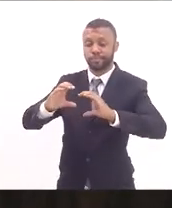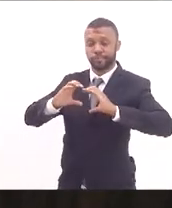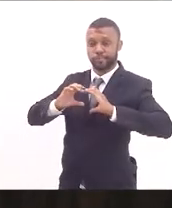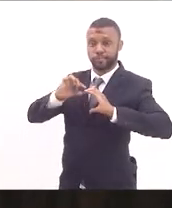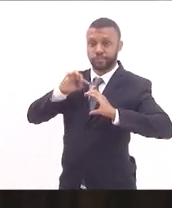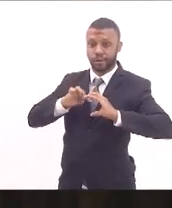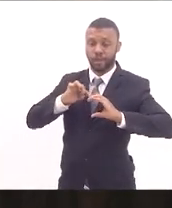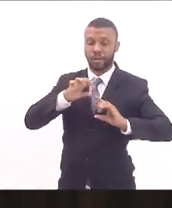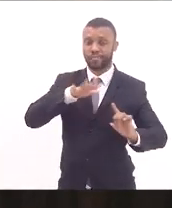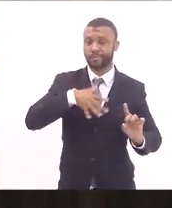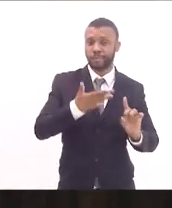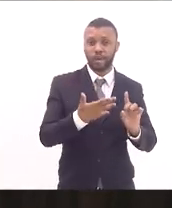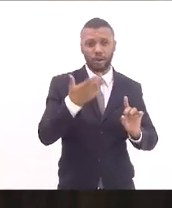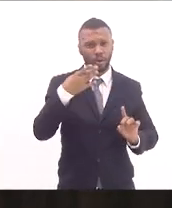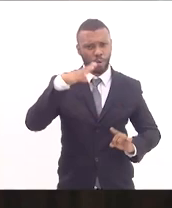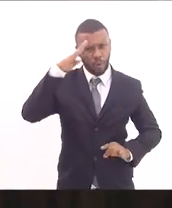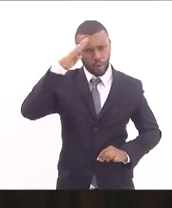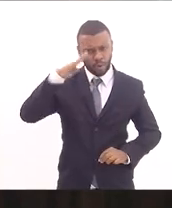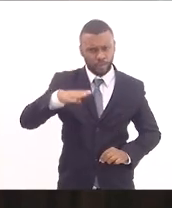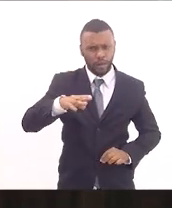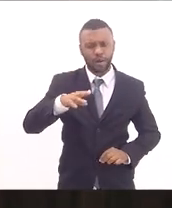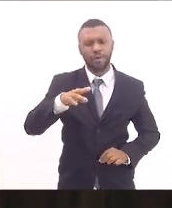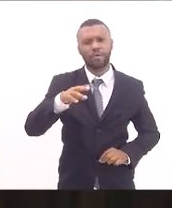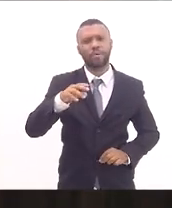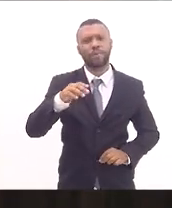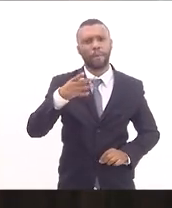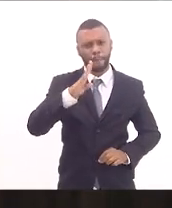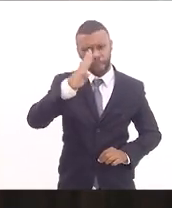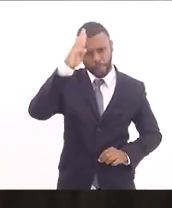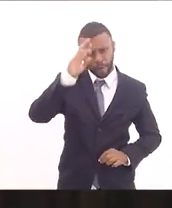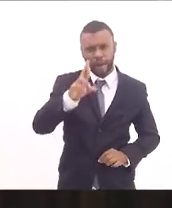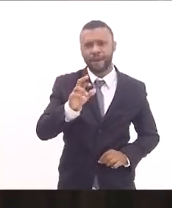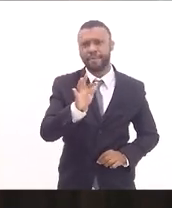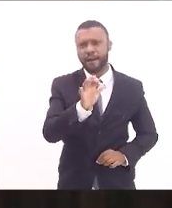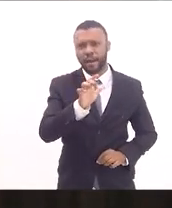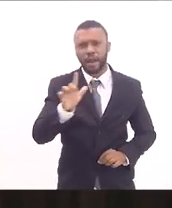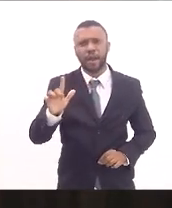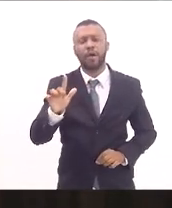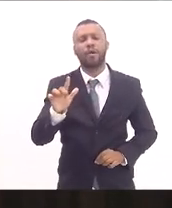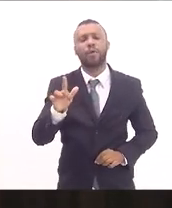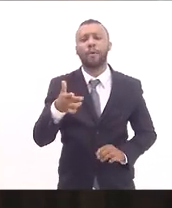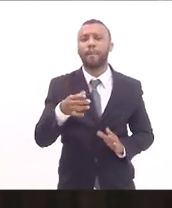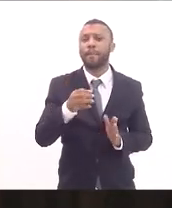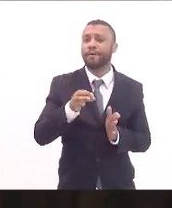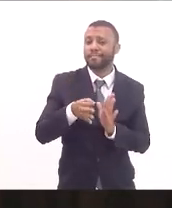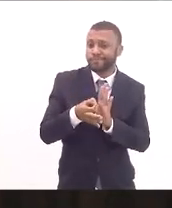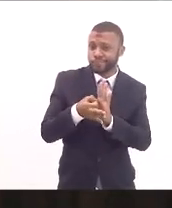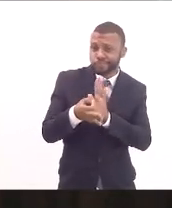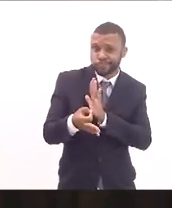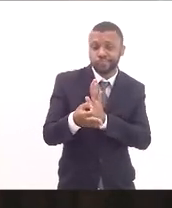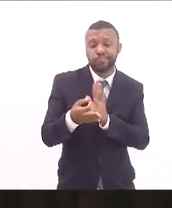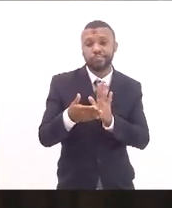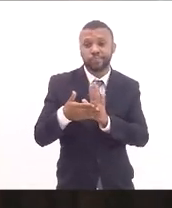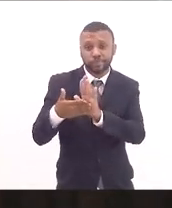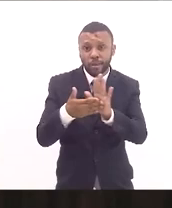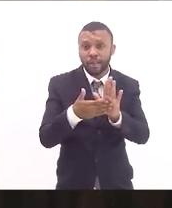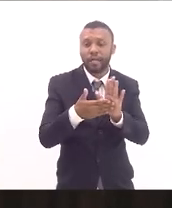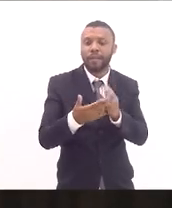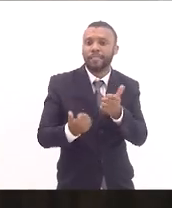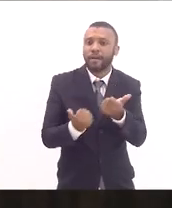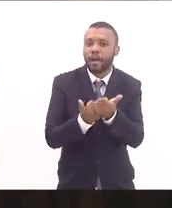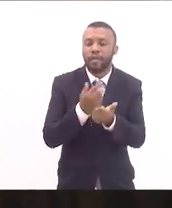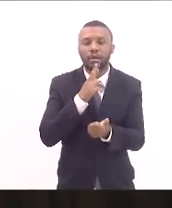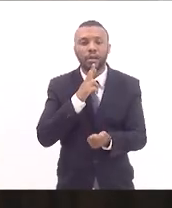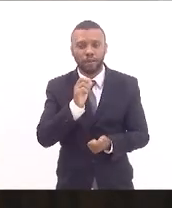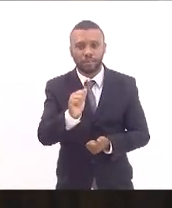Senhor Coronel bombeiro Rafael Camilo de Barros de Farias parecer da comissão de normas internas e proposições externas favorável Rodrigo